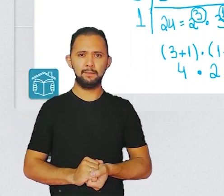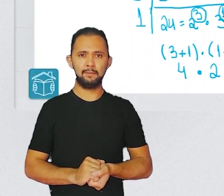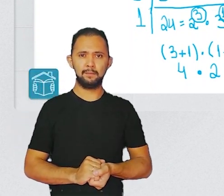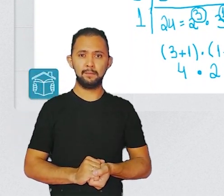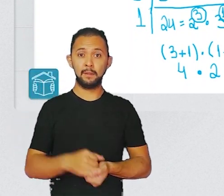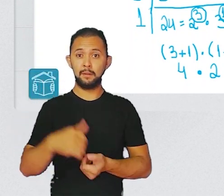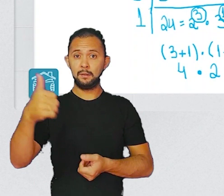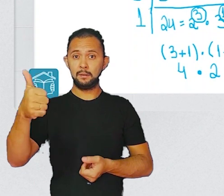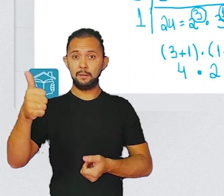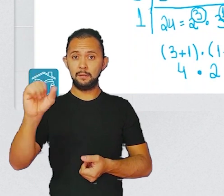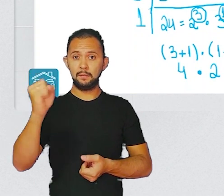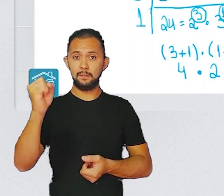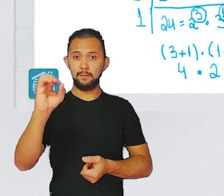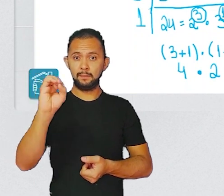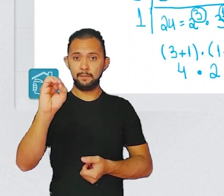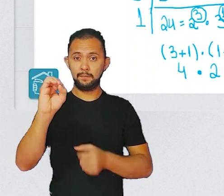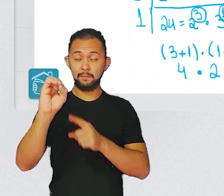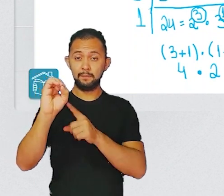Então, ó, 180.